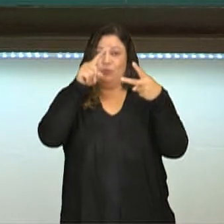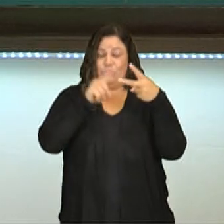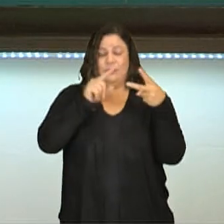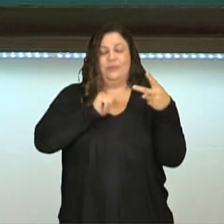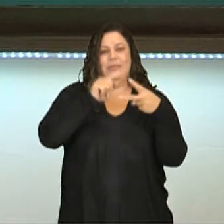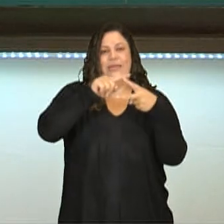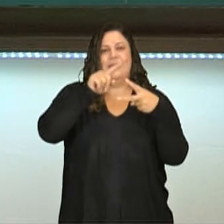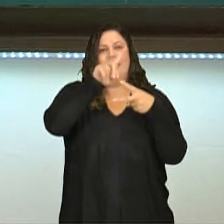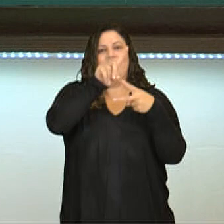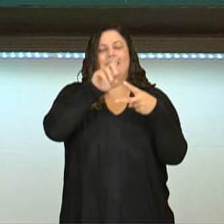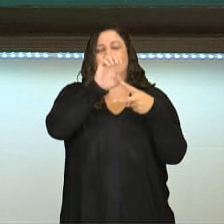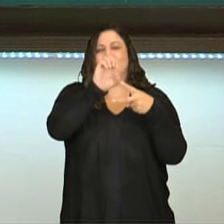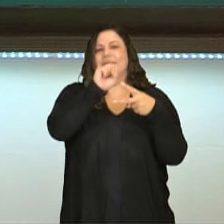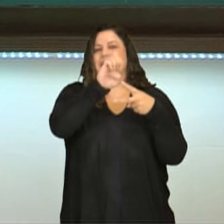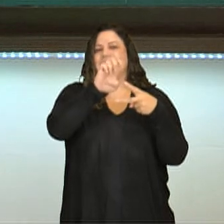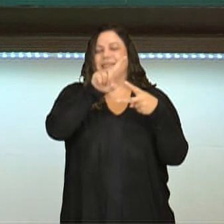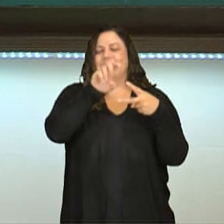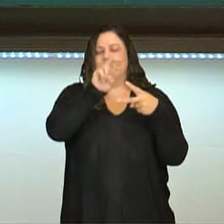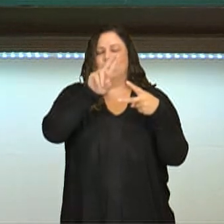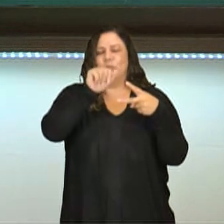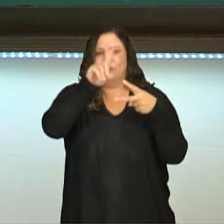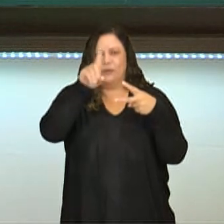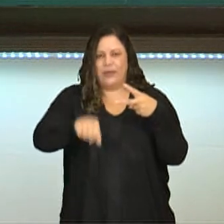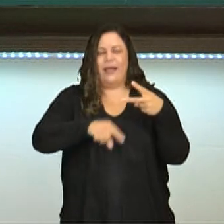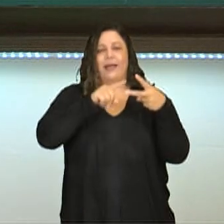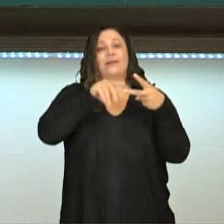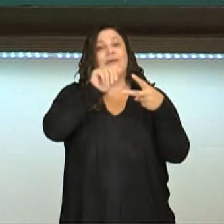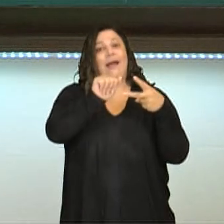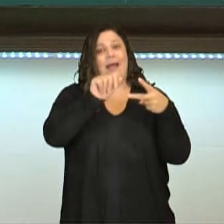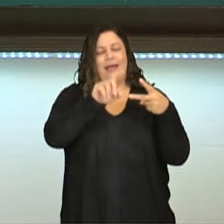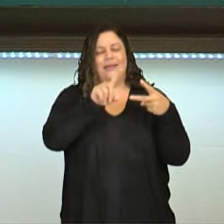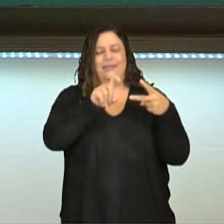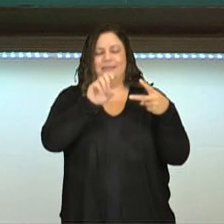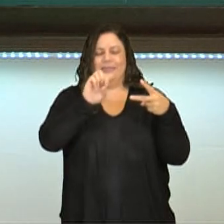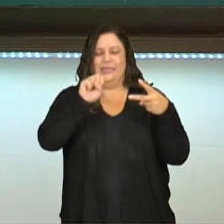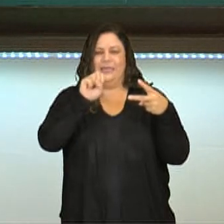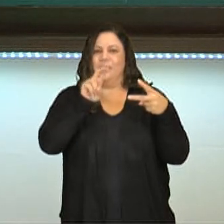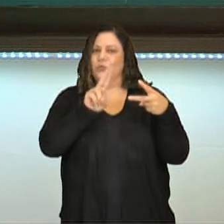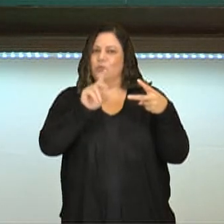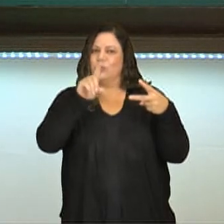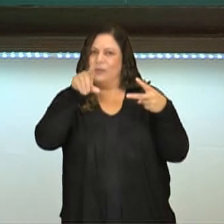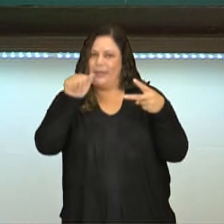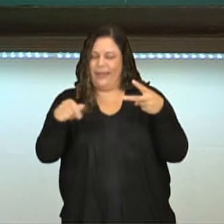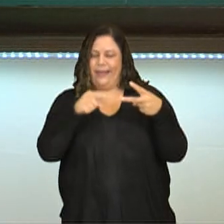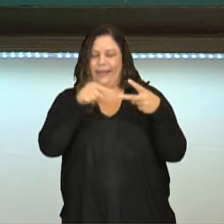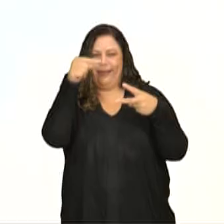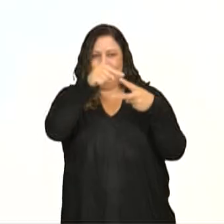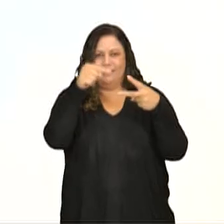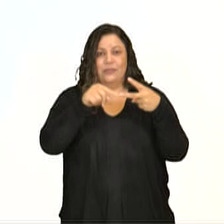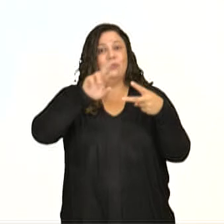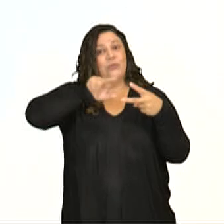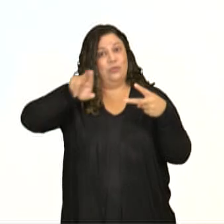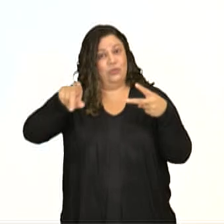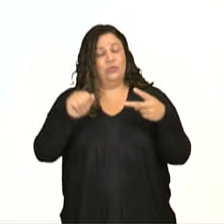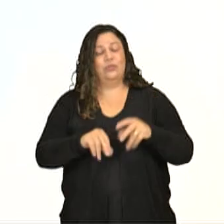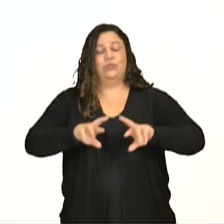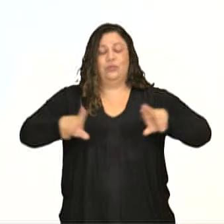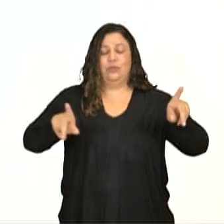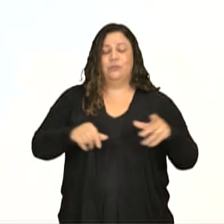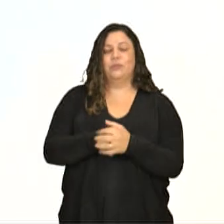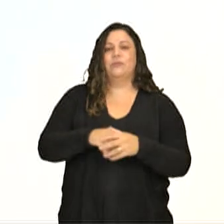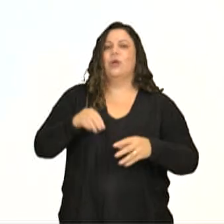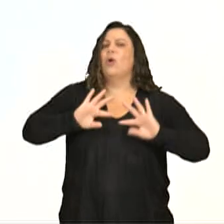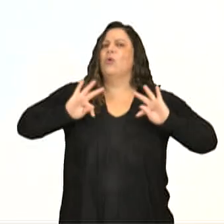ou assexuadamente, com particularidades dentro de cada um desses tipos de reprodução. Todos os seres vivos, eles